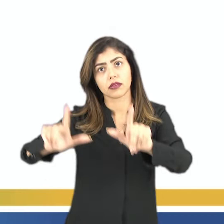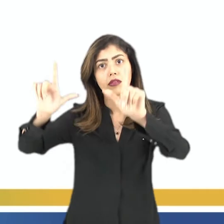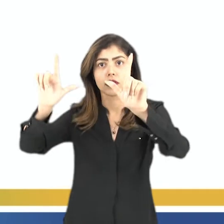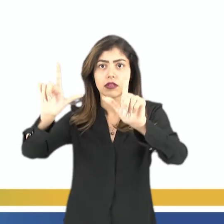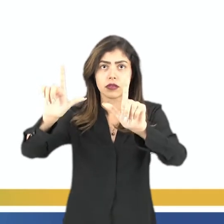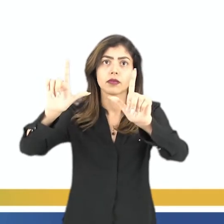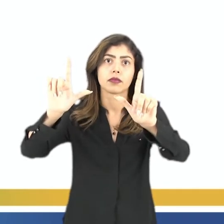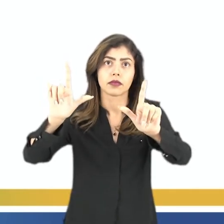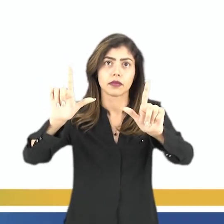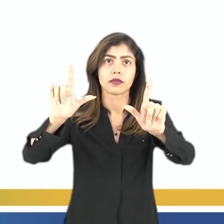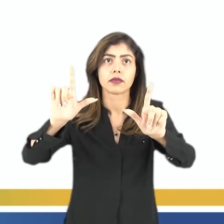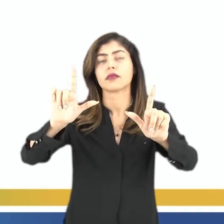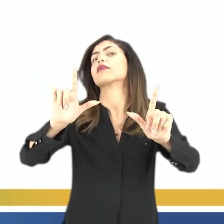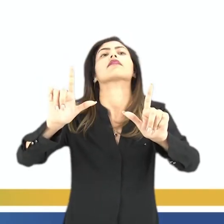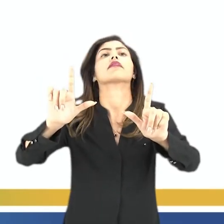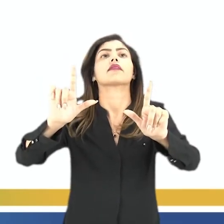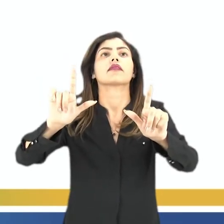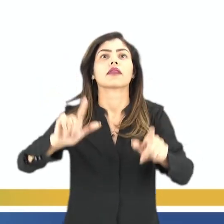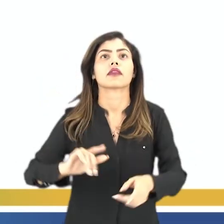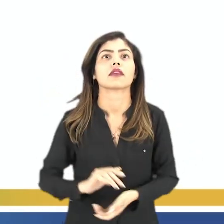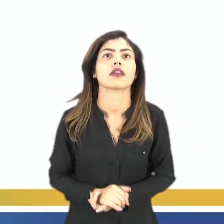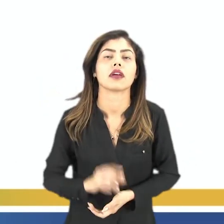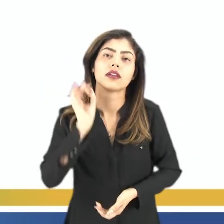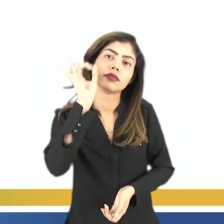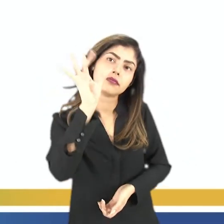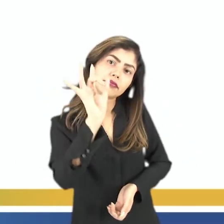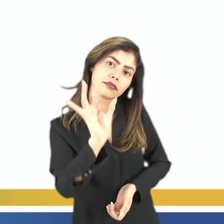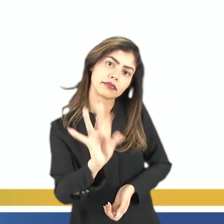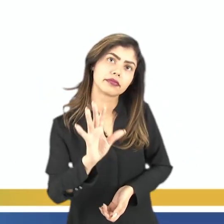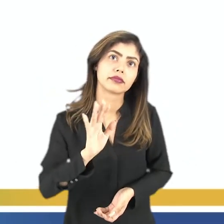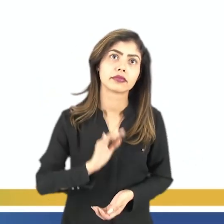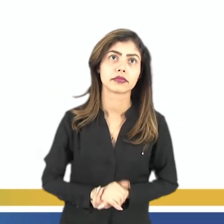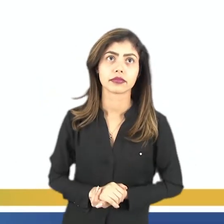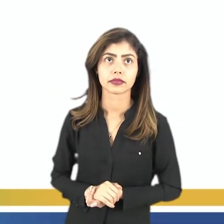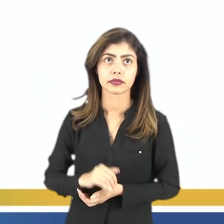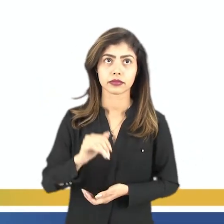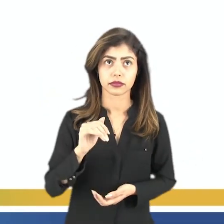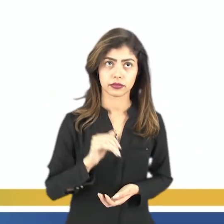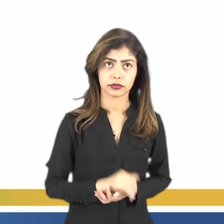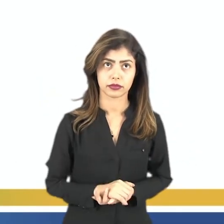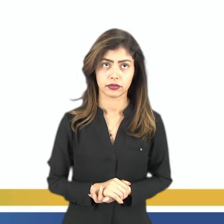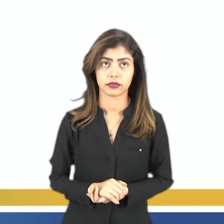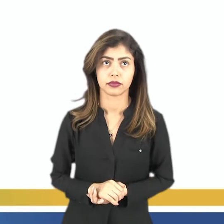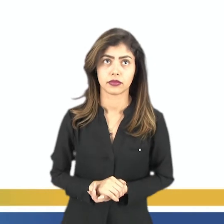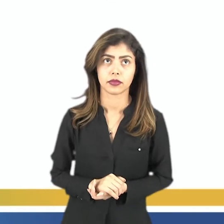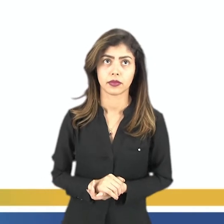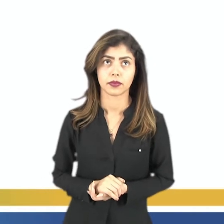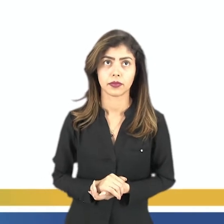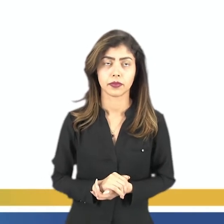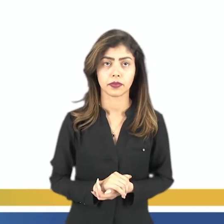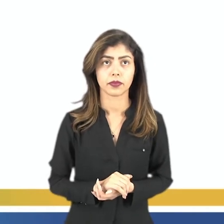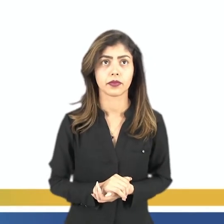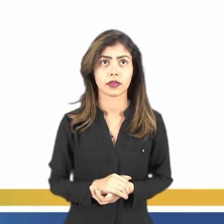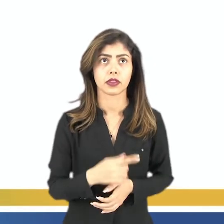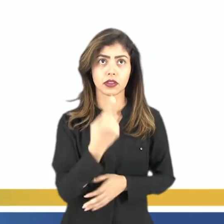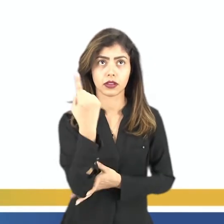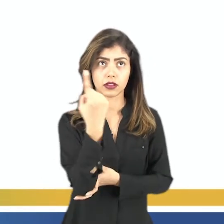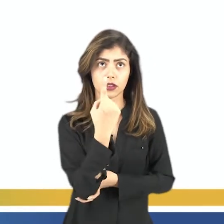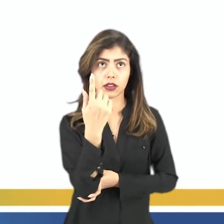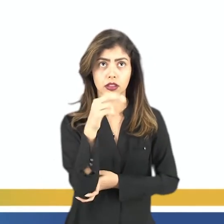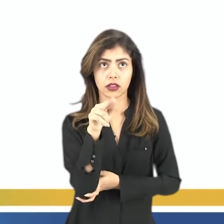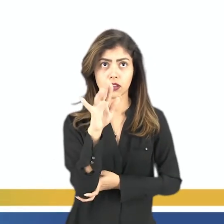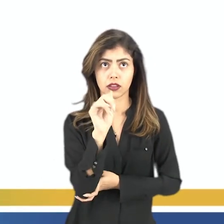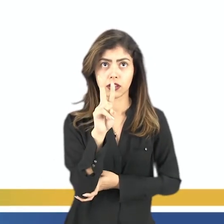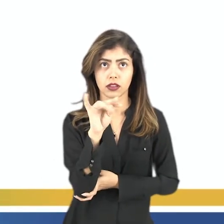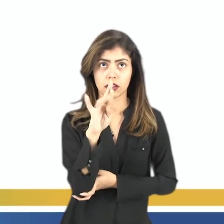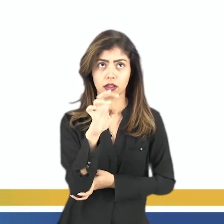a imagem para você entender quem são eles e quais suas finalidades. O primeiro aí que é o fusível. Quando a